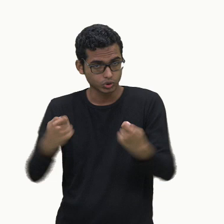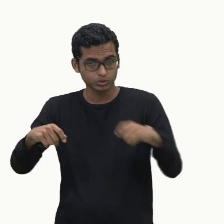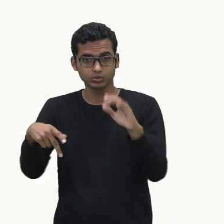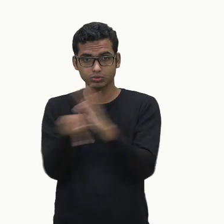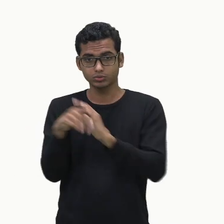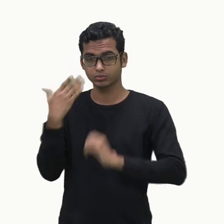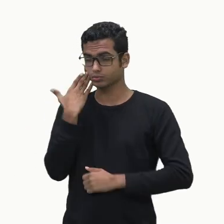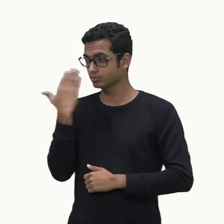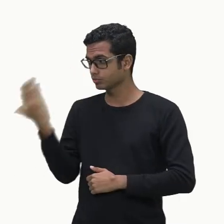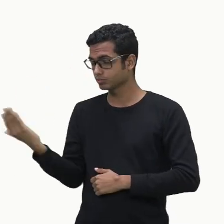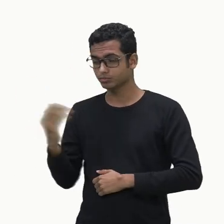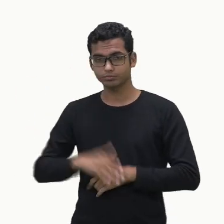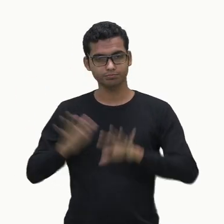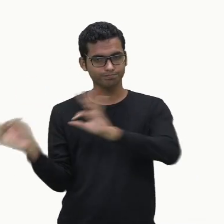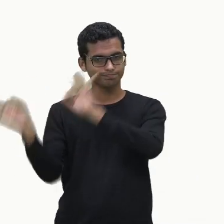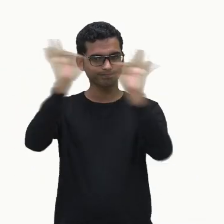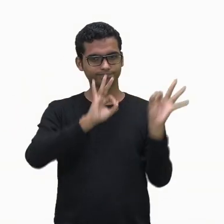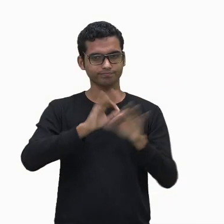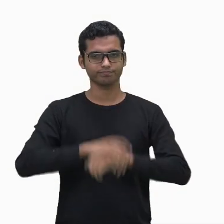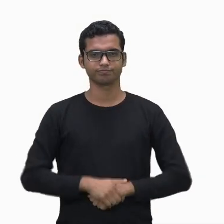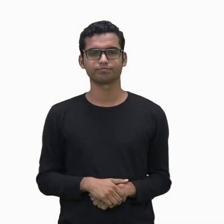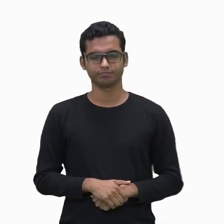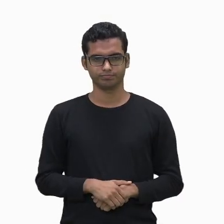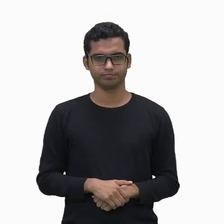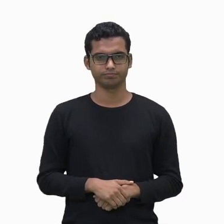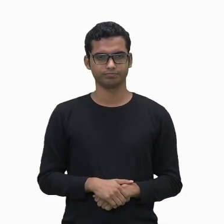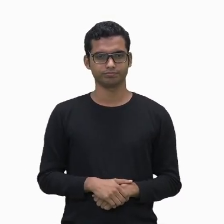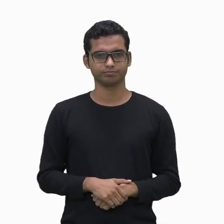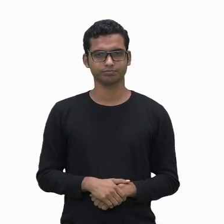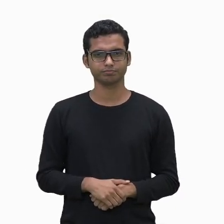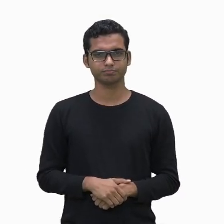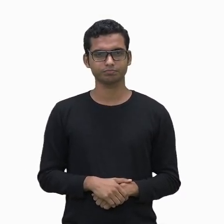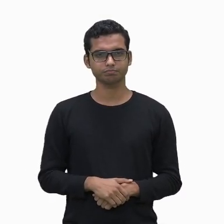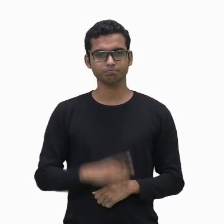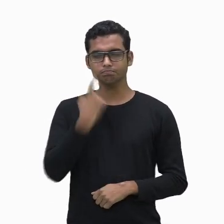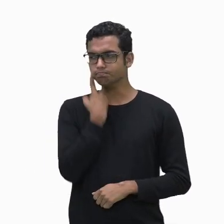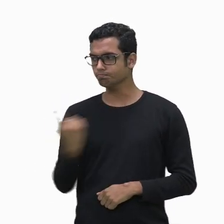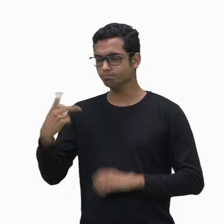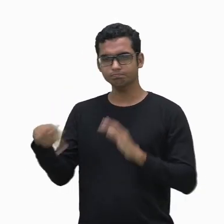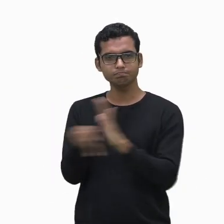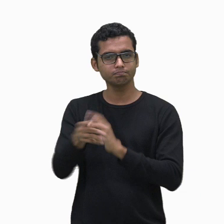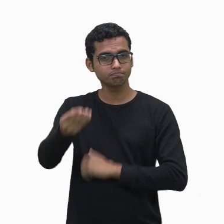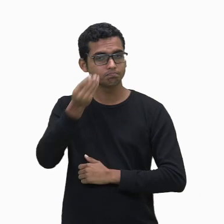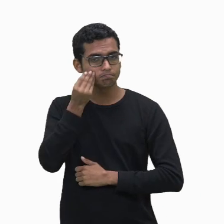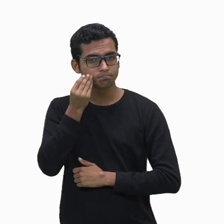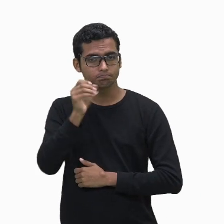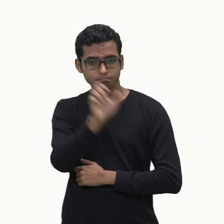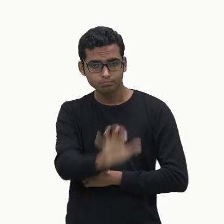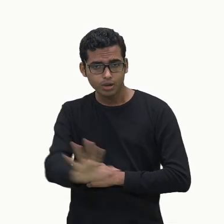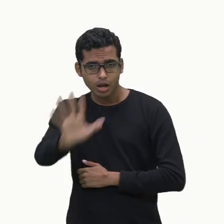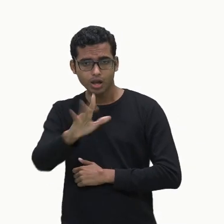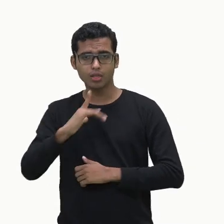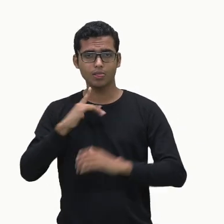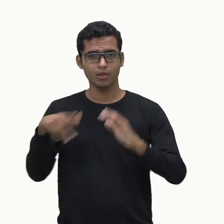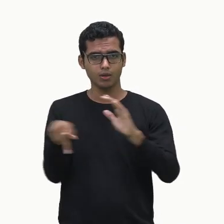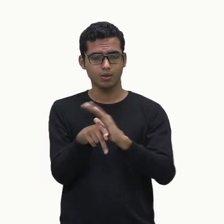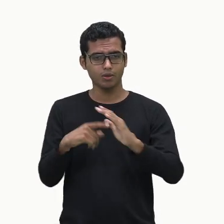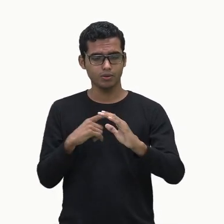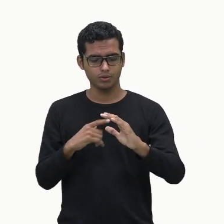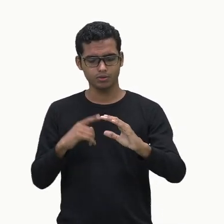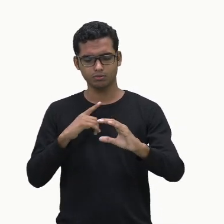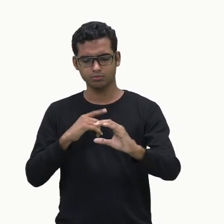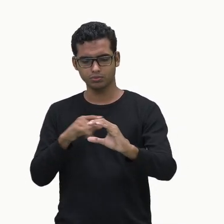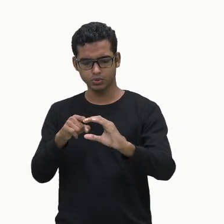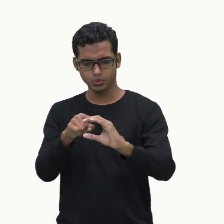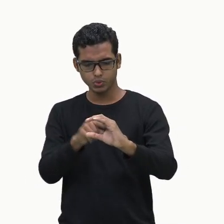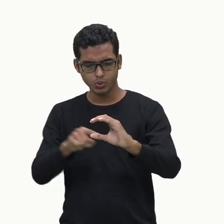coroa circular. Acompanhe comigo aí na tela, olha só. Observe que a área da coroa circular de cor azul, ou então lilás,